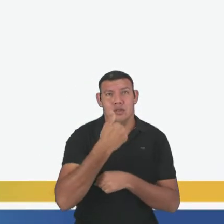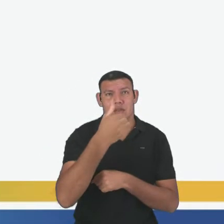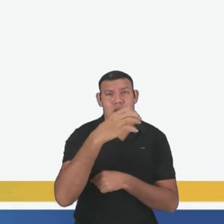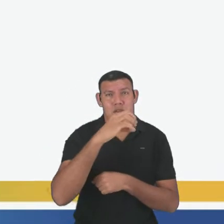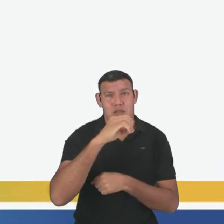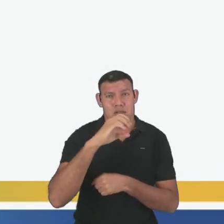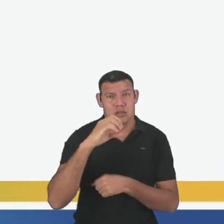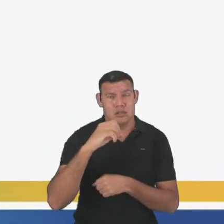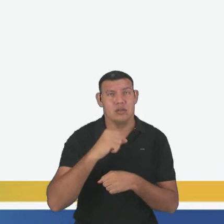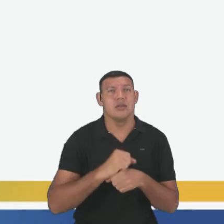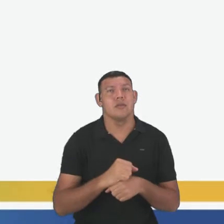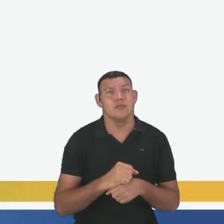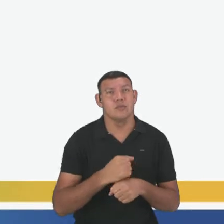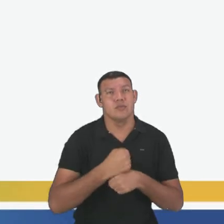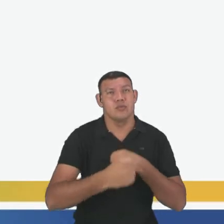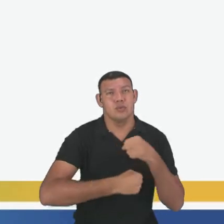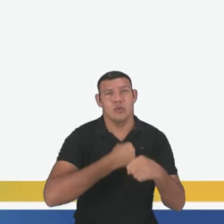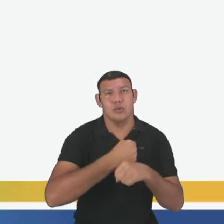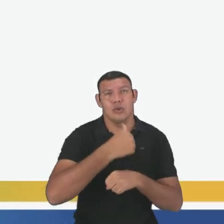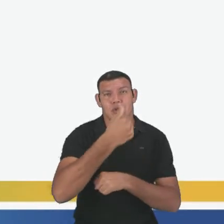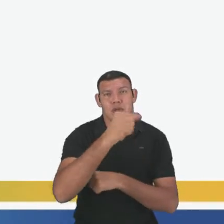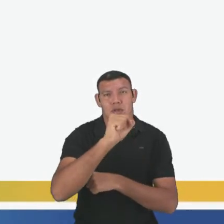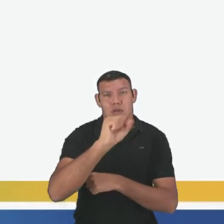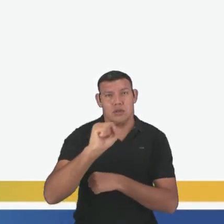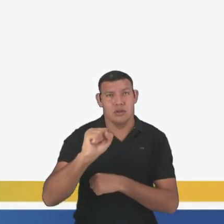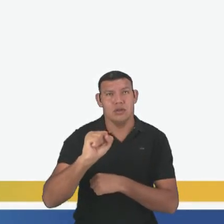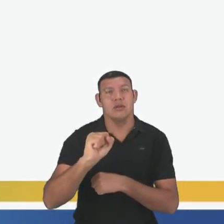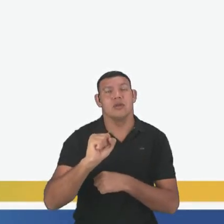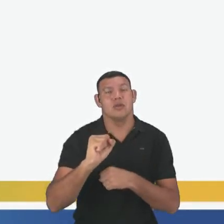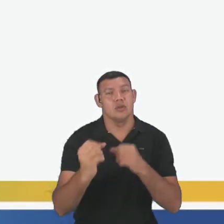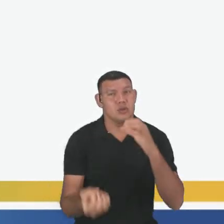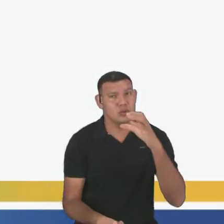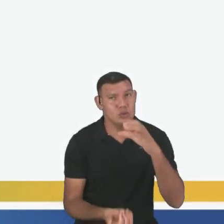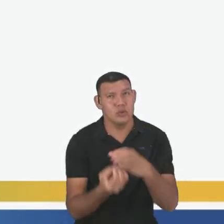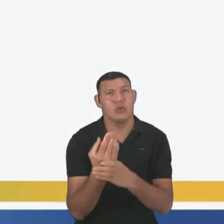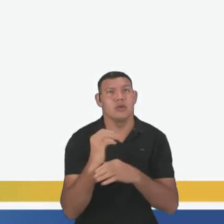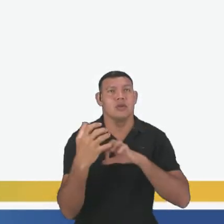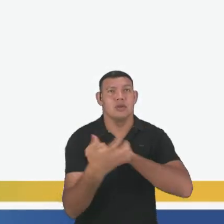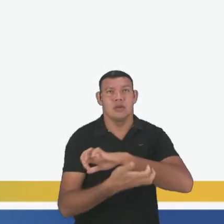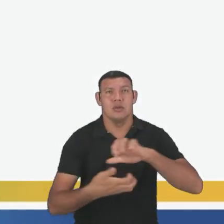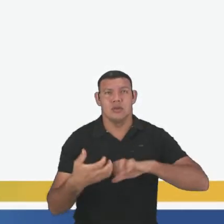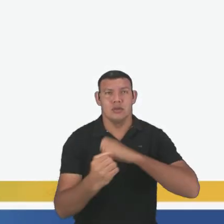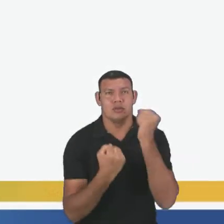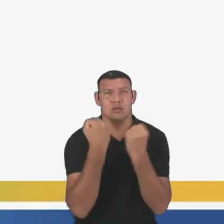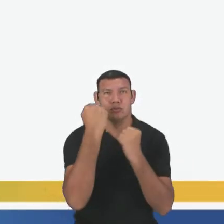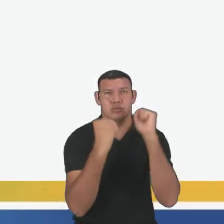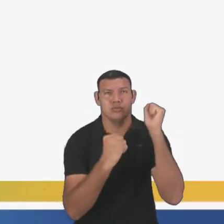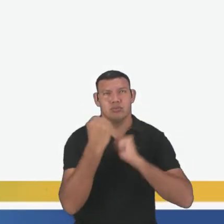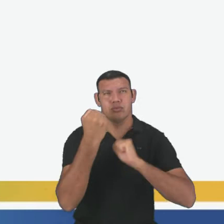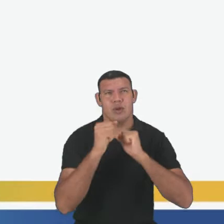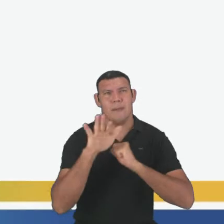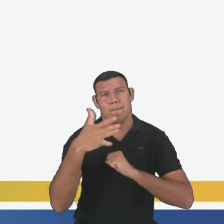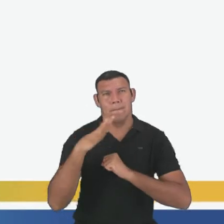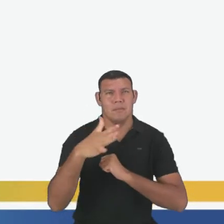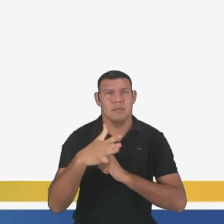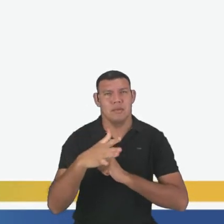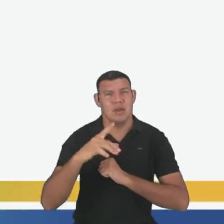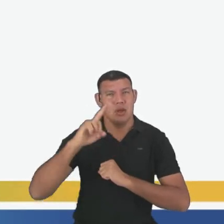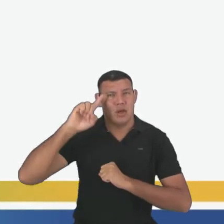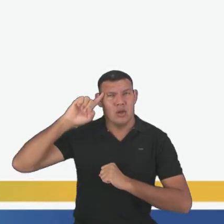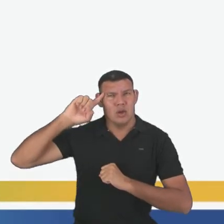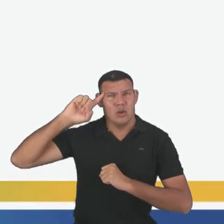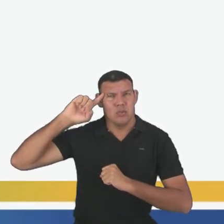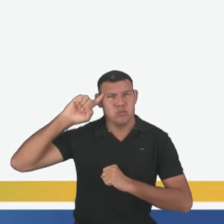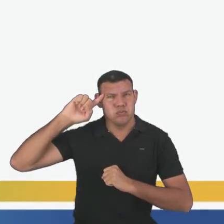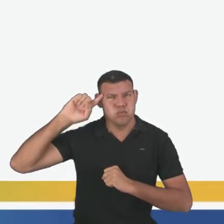de 1800, no alvorecer da Revolução Industrial, né? Estima-se que foi atingido o número de 1